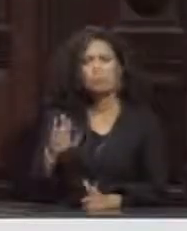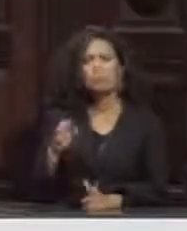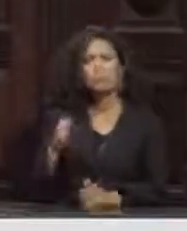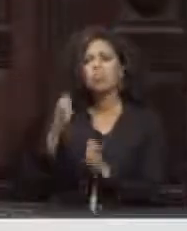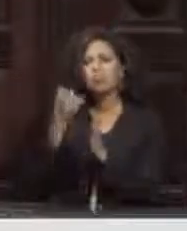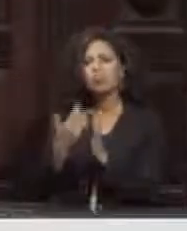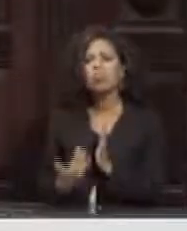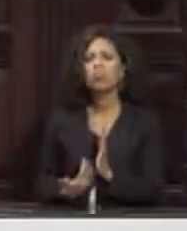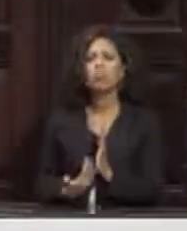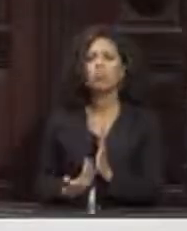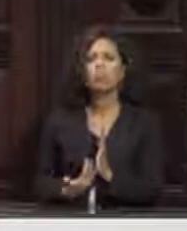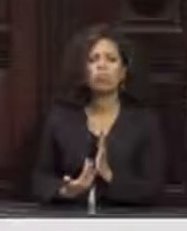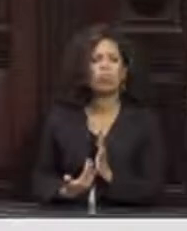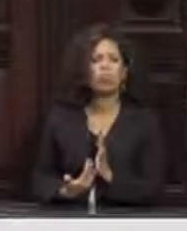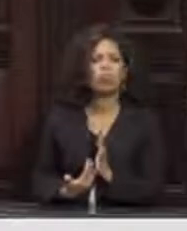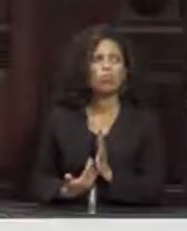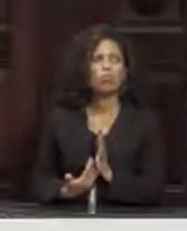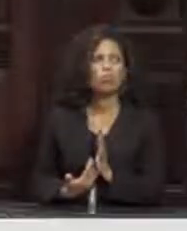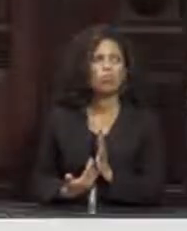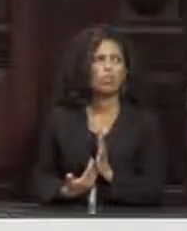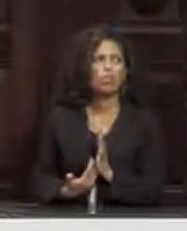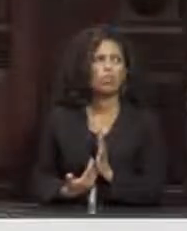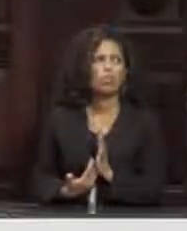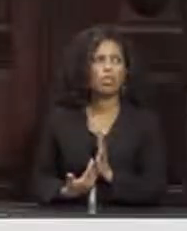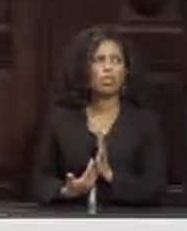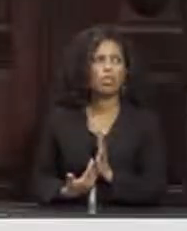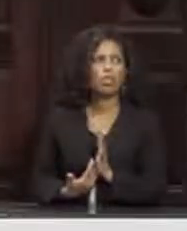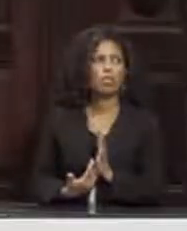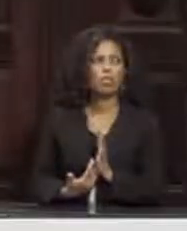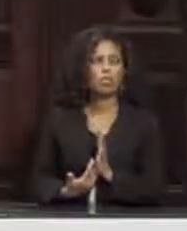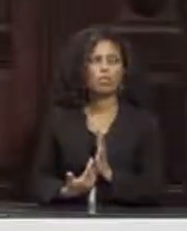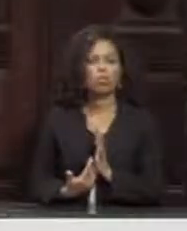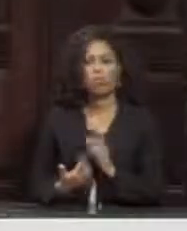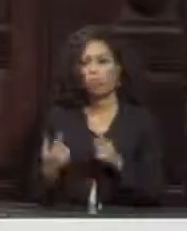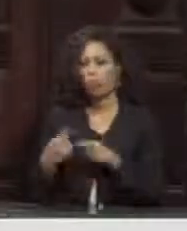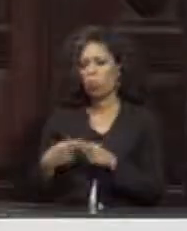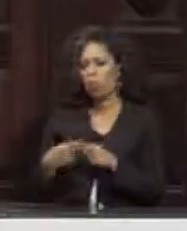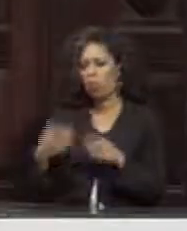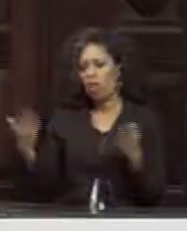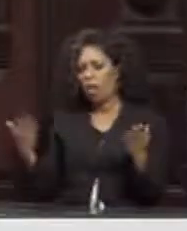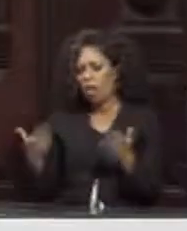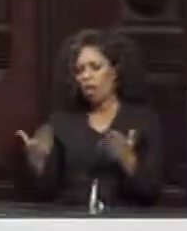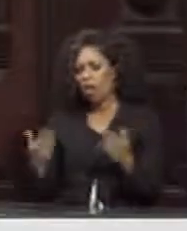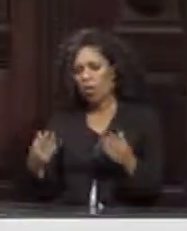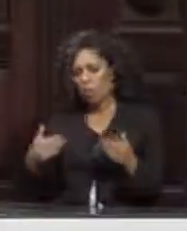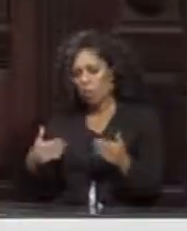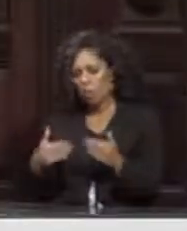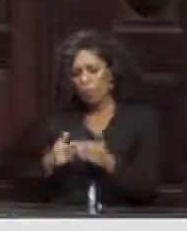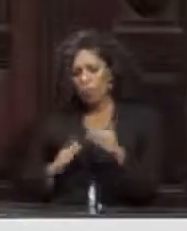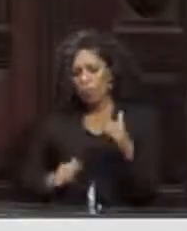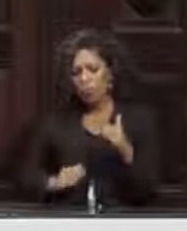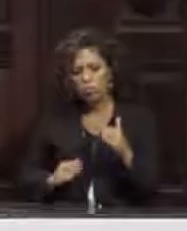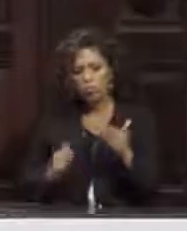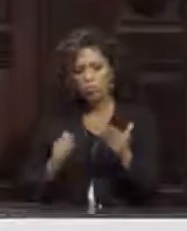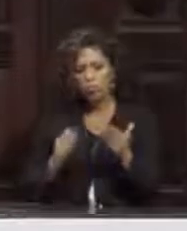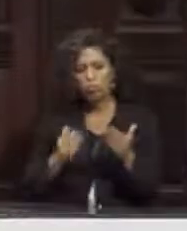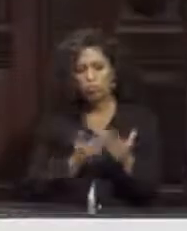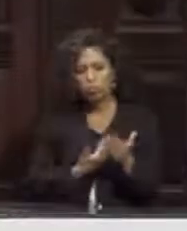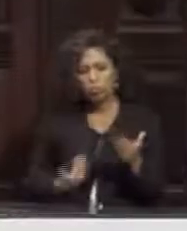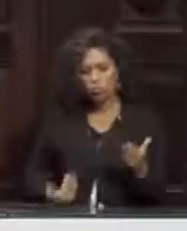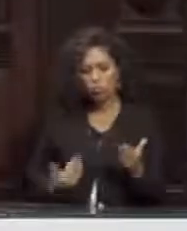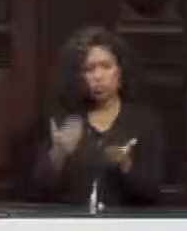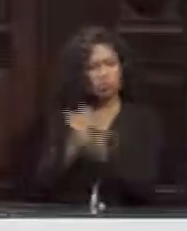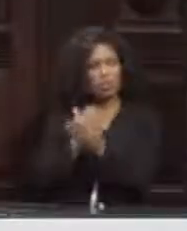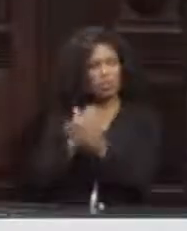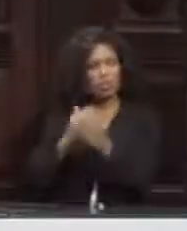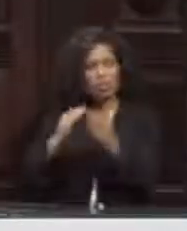explicação para que exatamente no final do governo, o governo queira modernizar